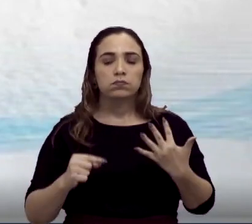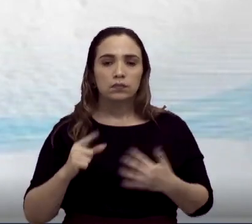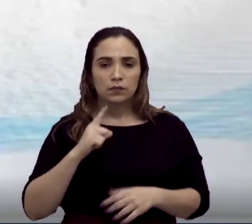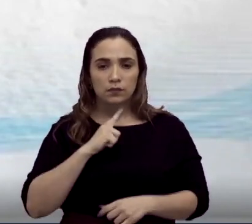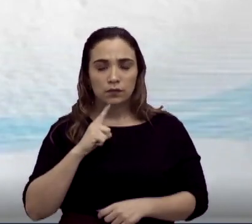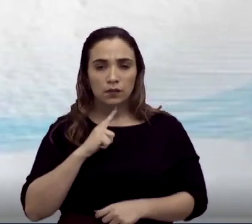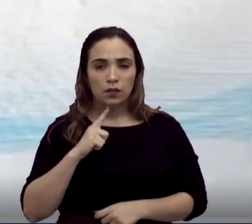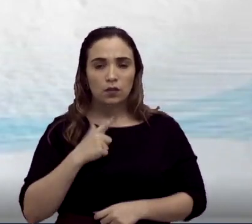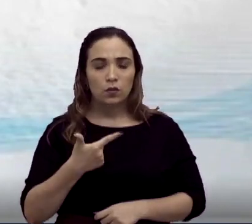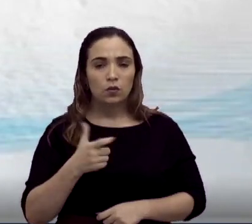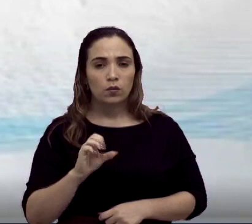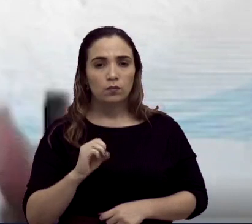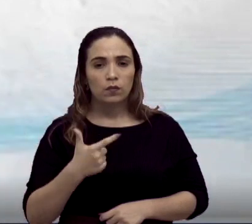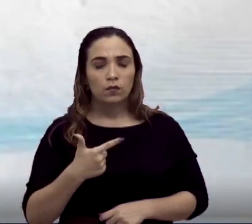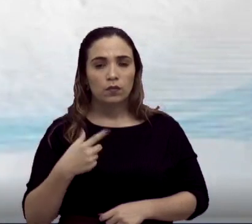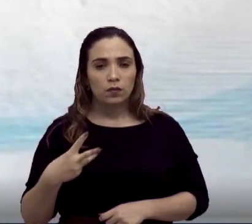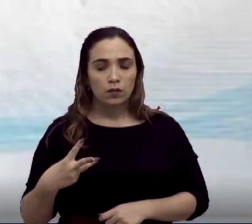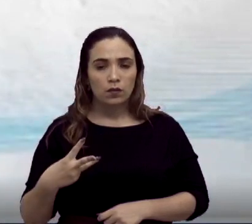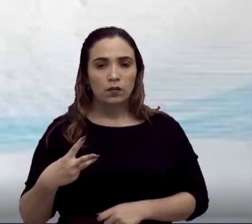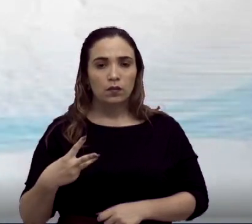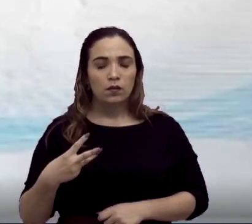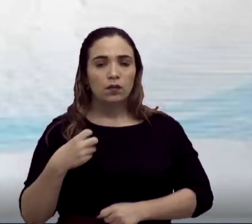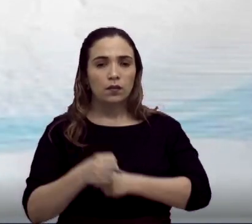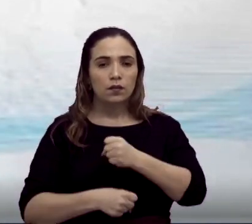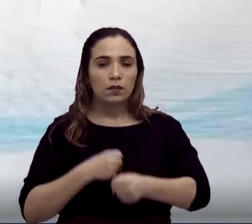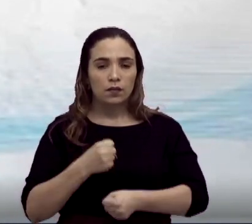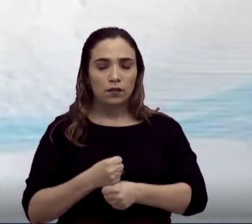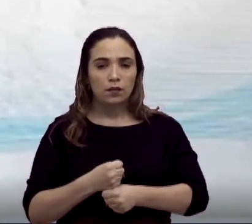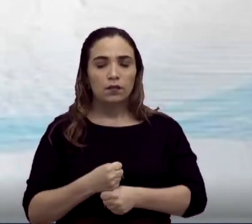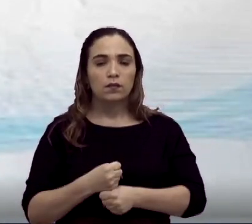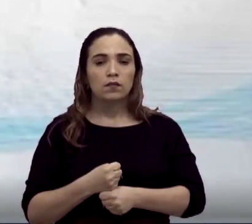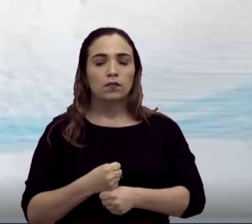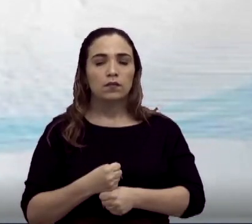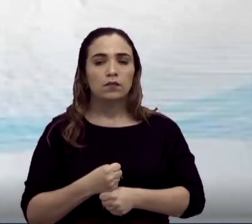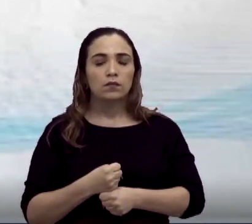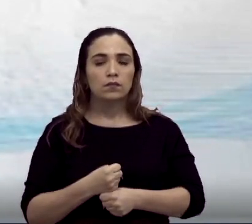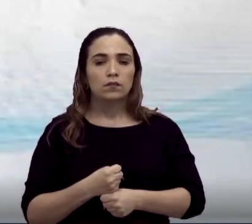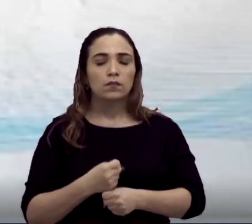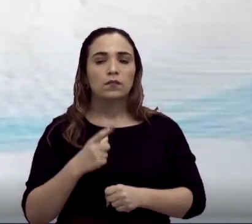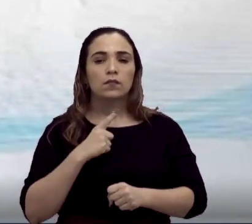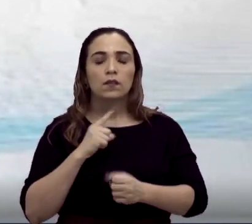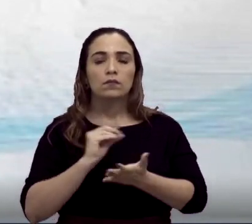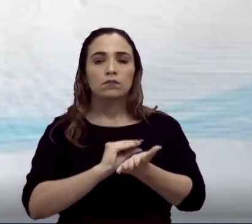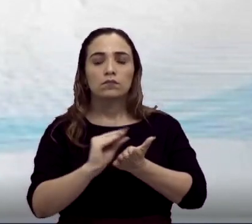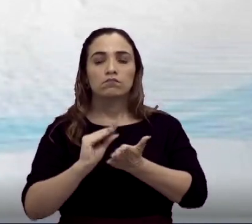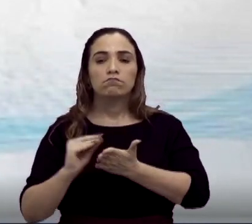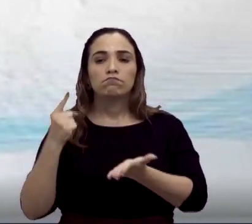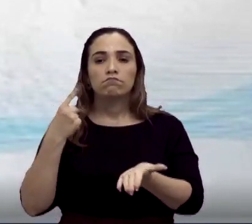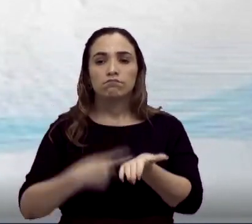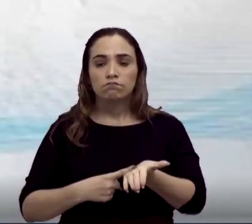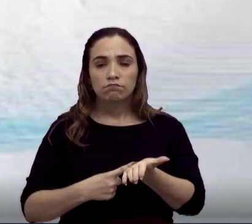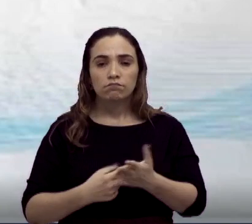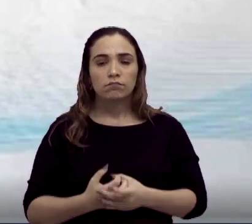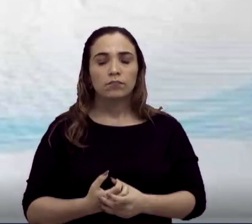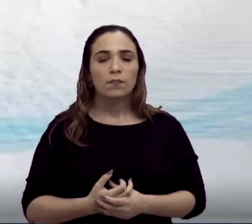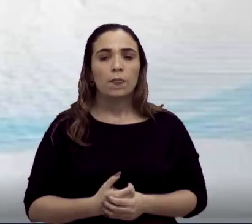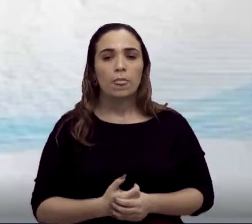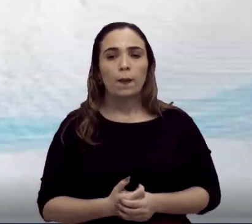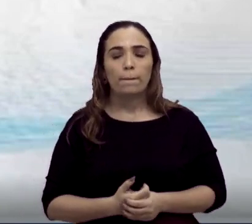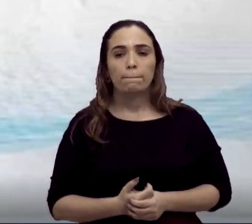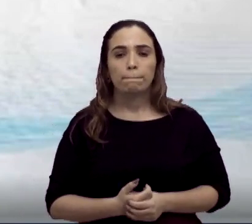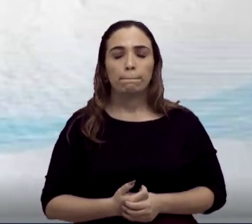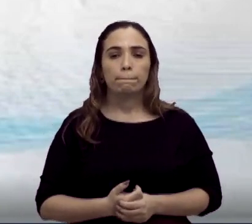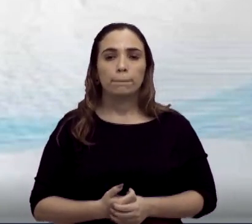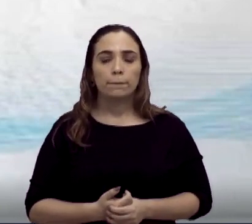de 2023, que é o ano que nós estamos, né? Quais foram as emendas firmadas? No final do ano,